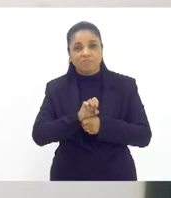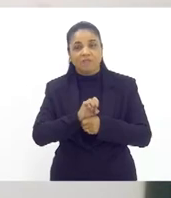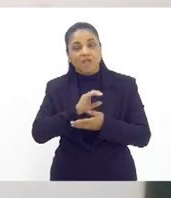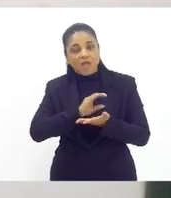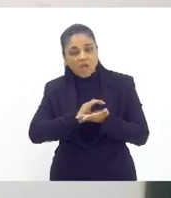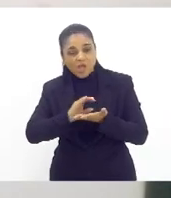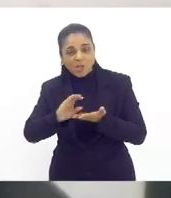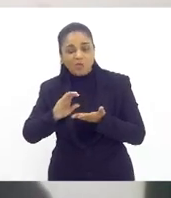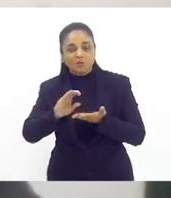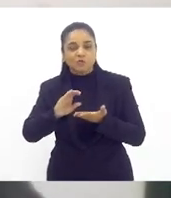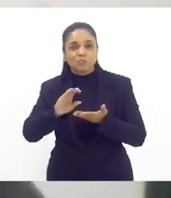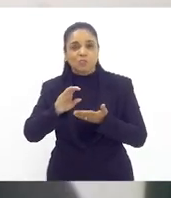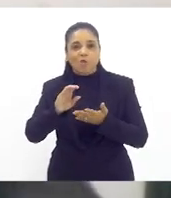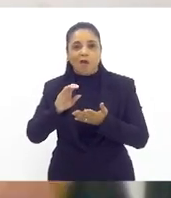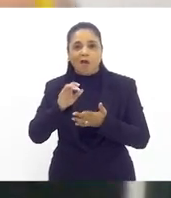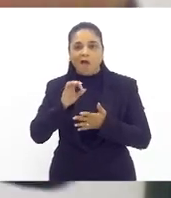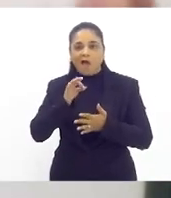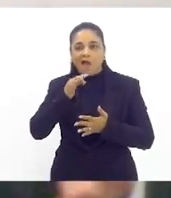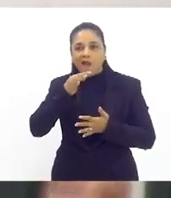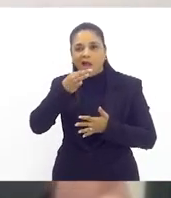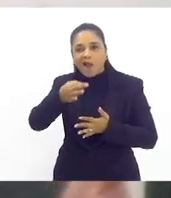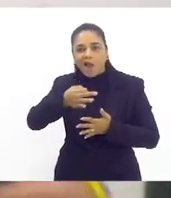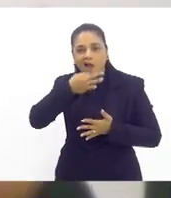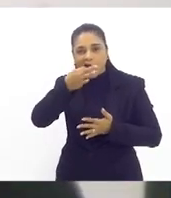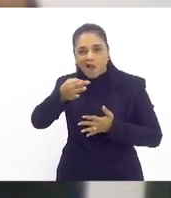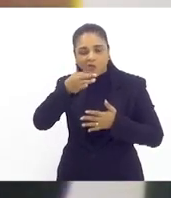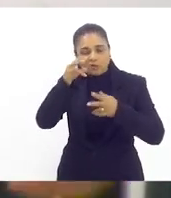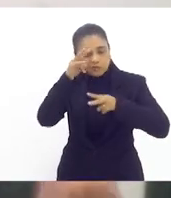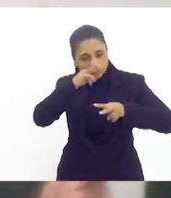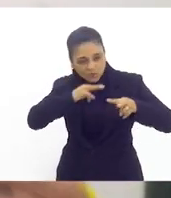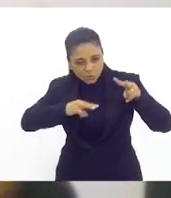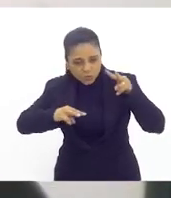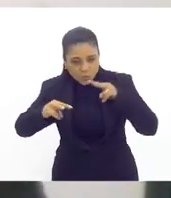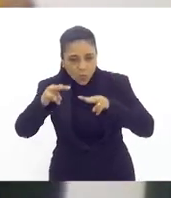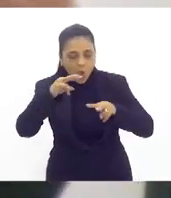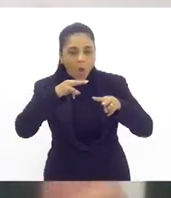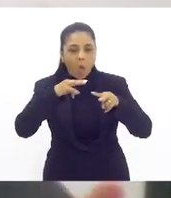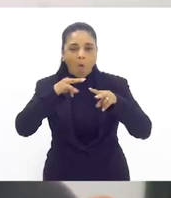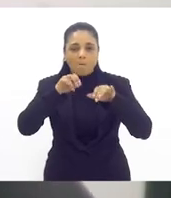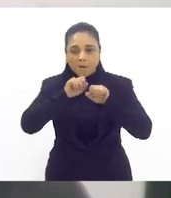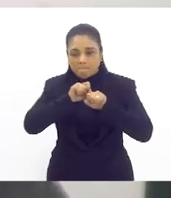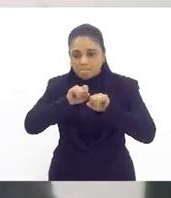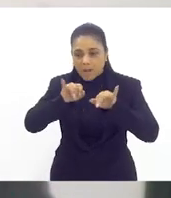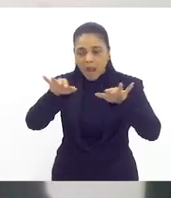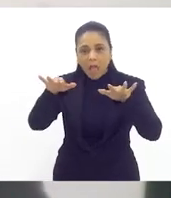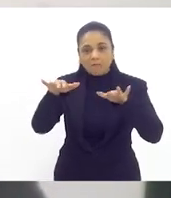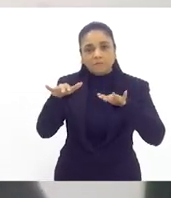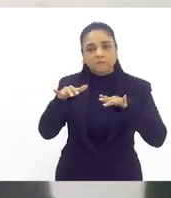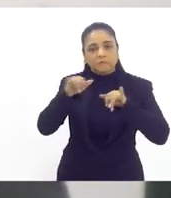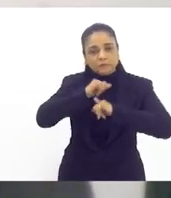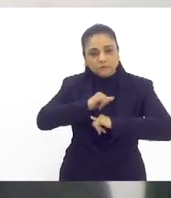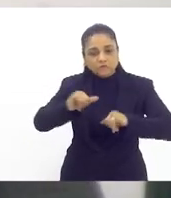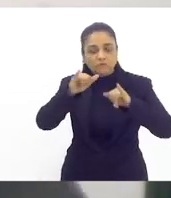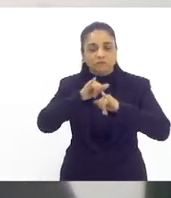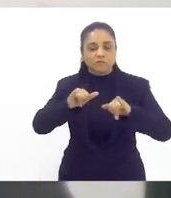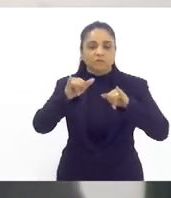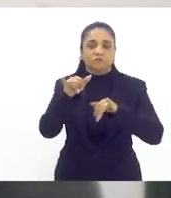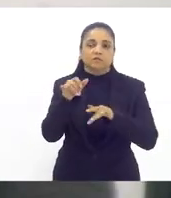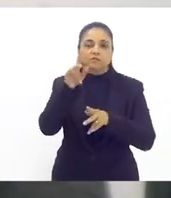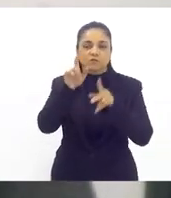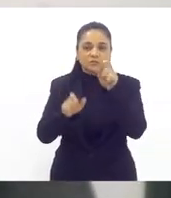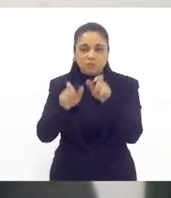para ser via audiovisual para chegar nas pessoas para chegar nas populações para chegar nos territórios então